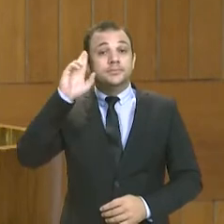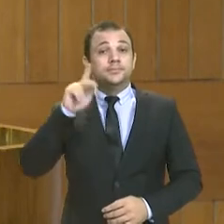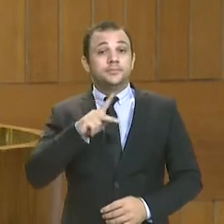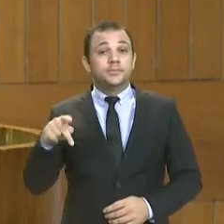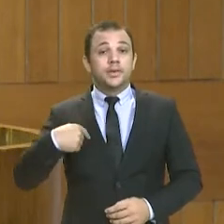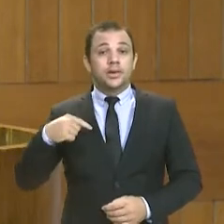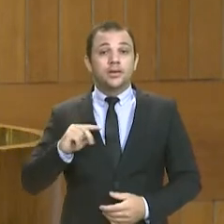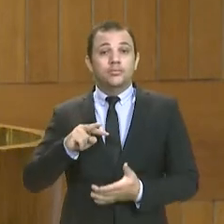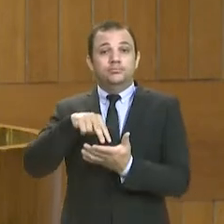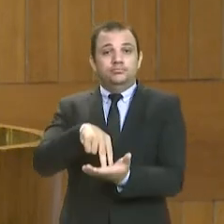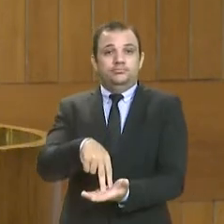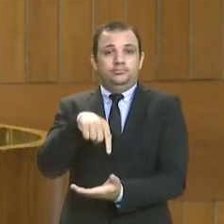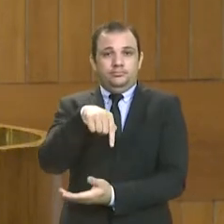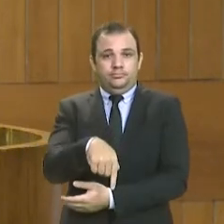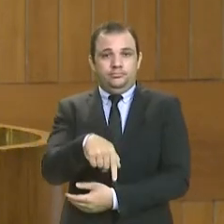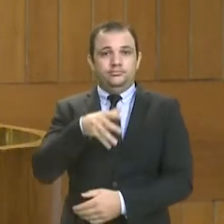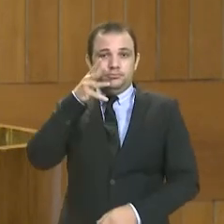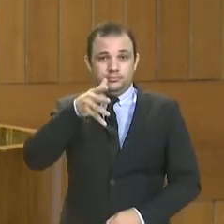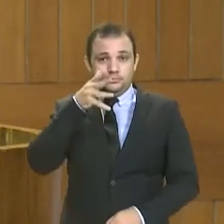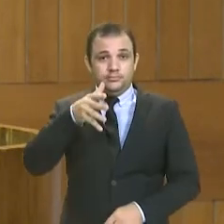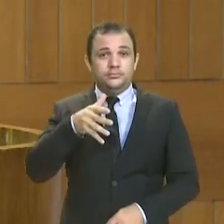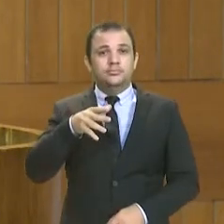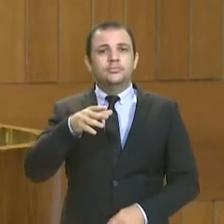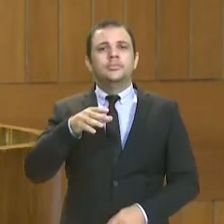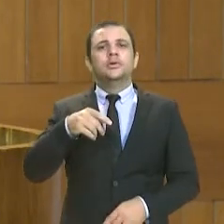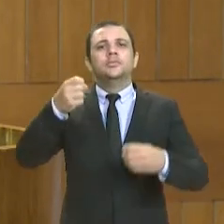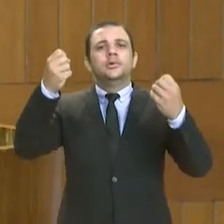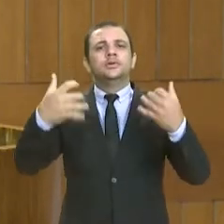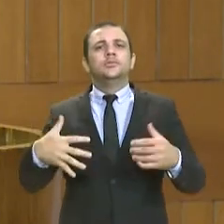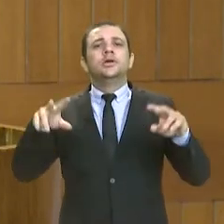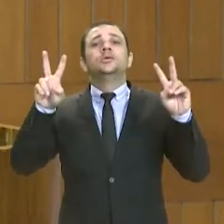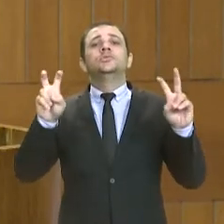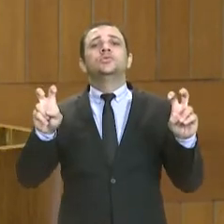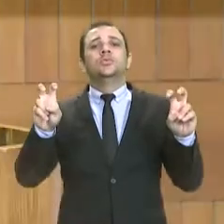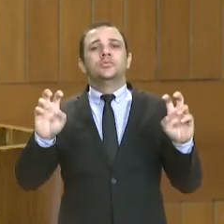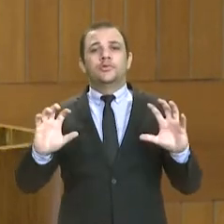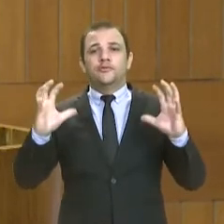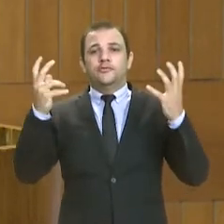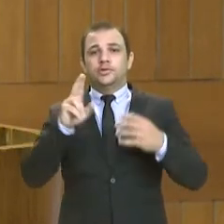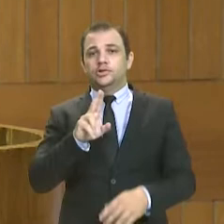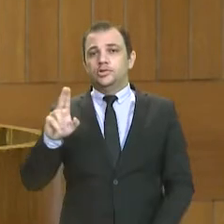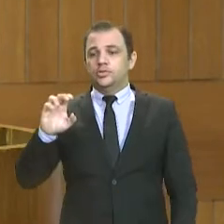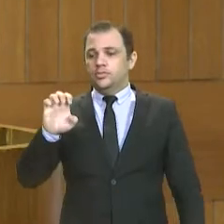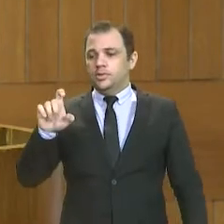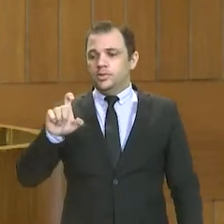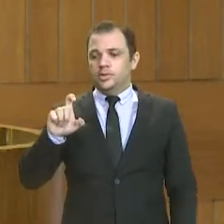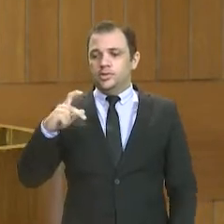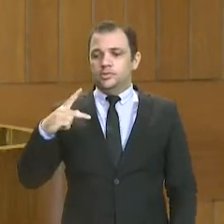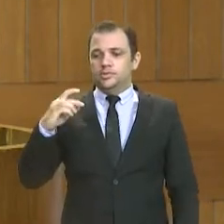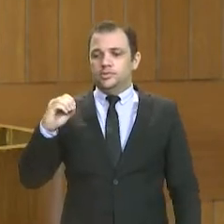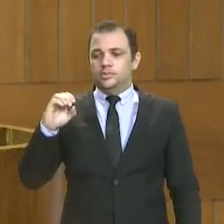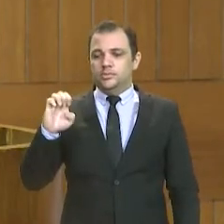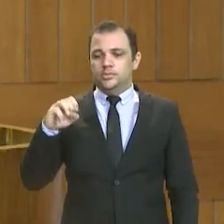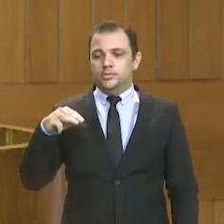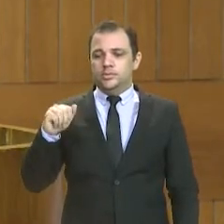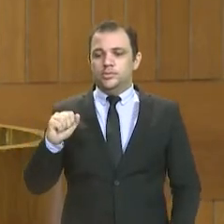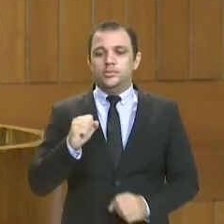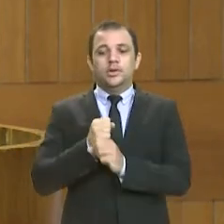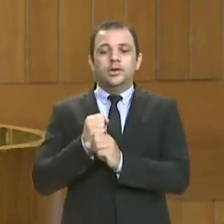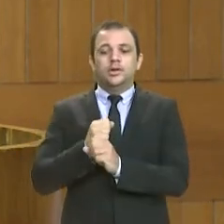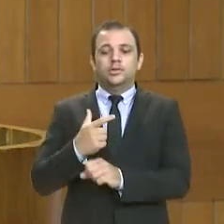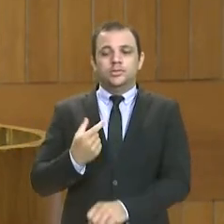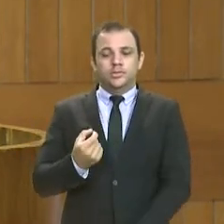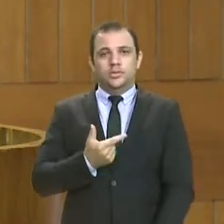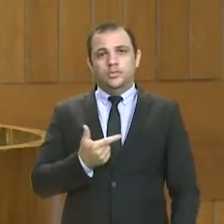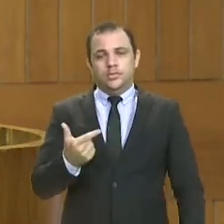sobre a Expoema 2022. Né? Nós sabemos que nesse momento que passou